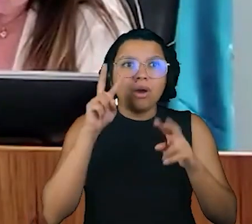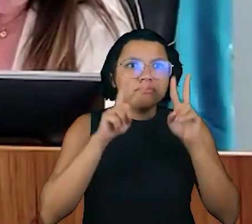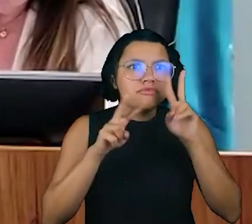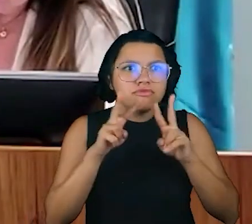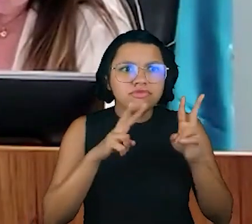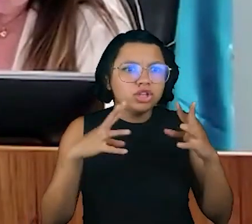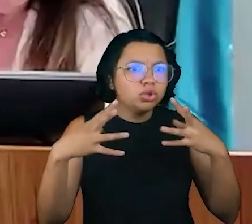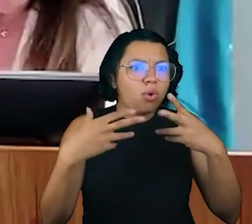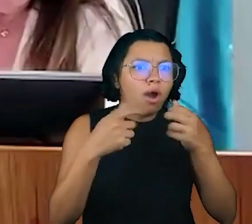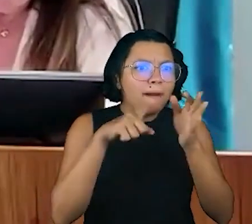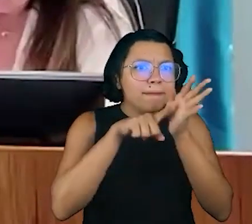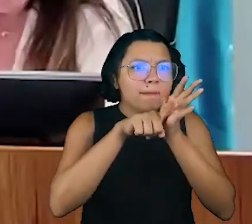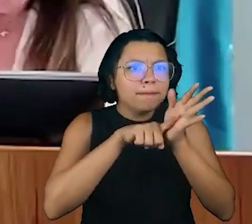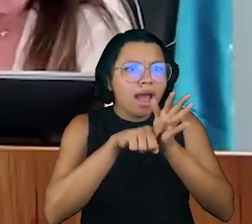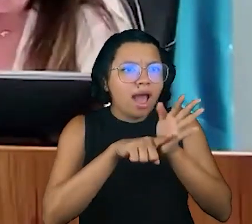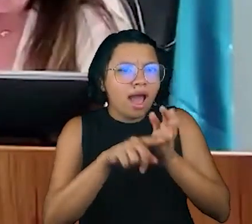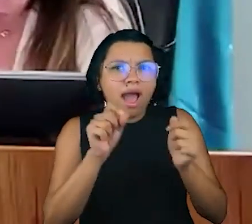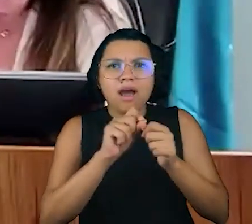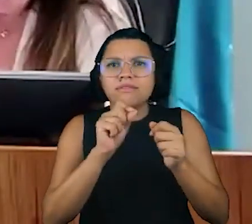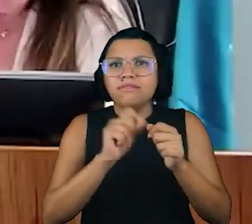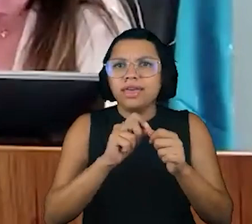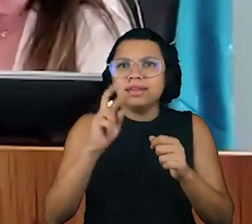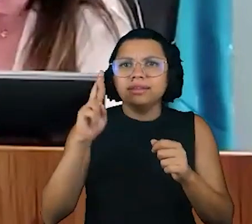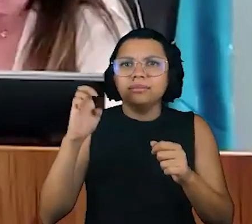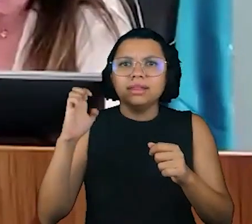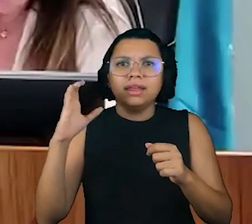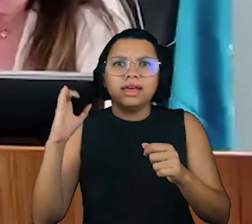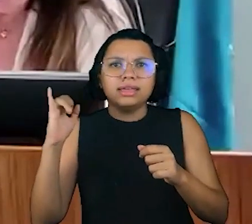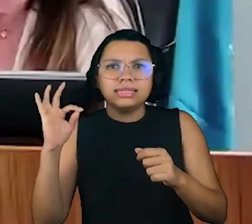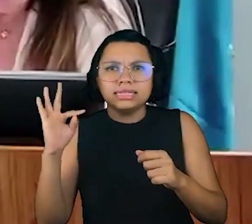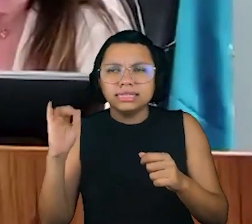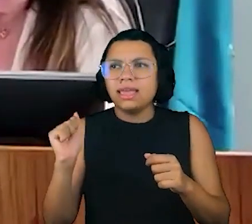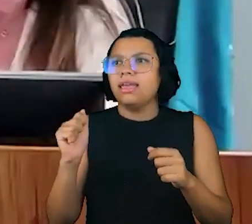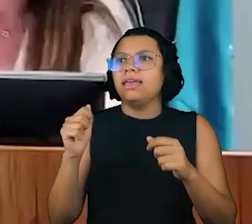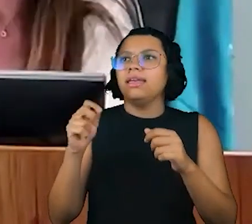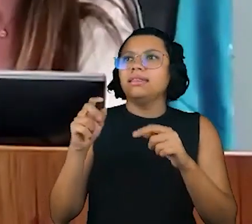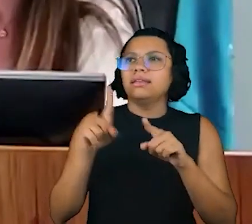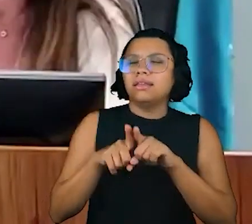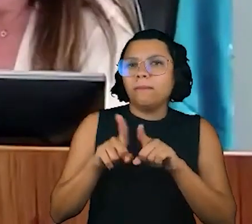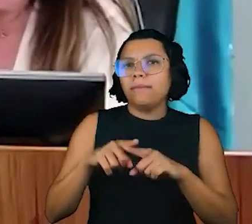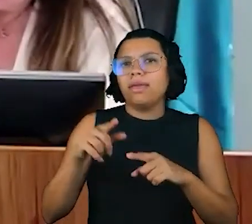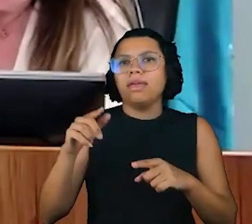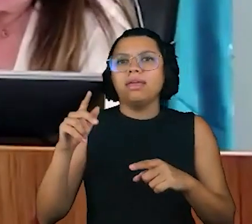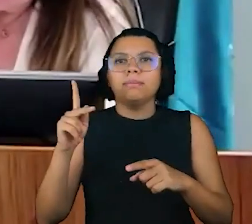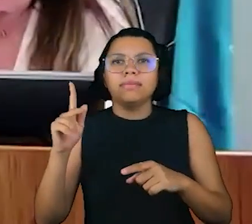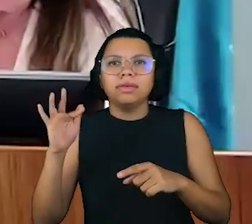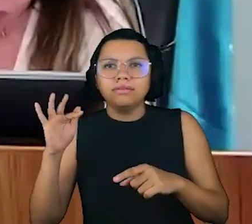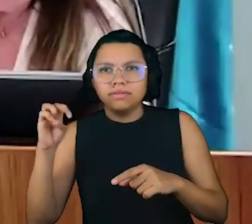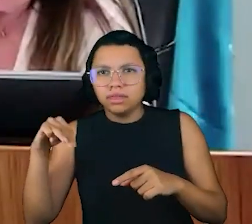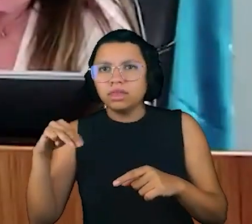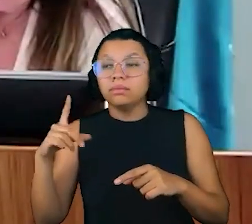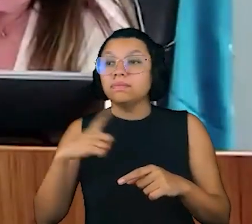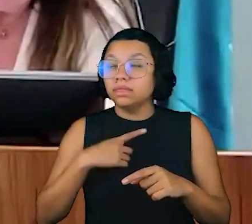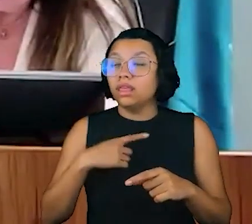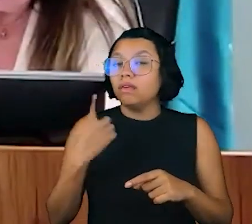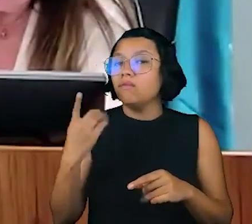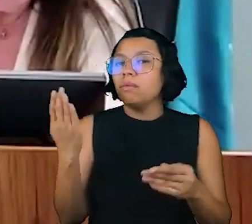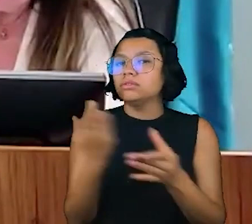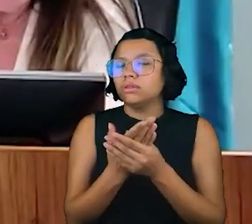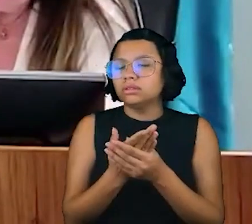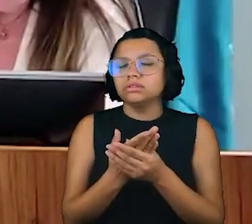Receita, toda a pesquisa feita pela PFN. Os senhores sabem que teve uma hipótese, um caso específico muito